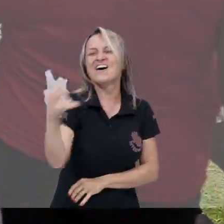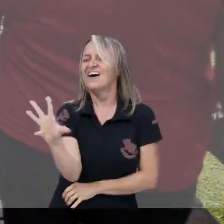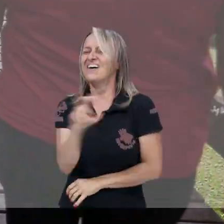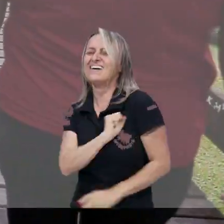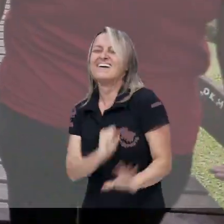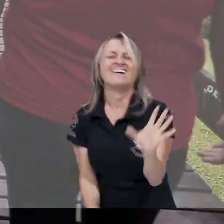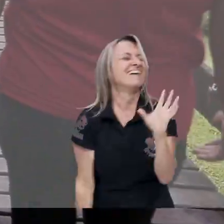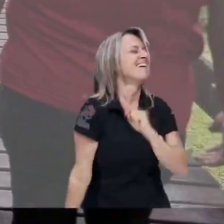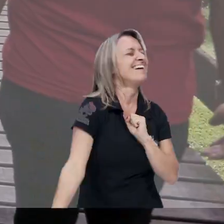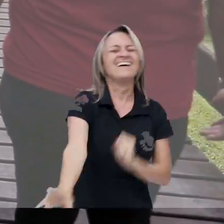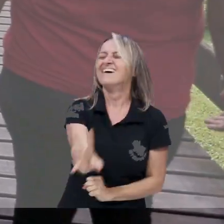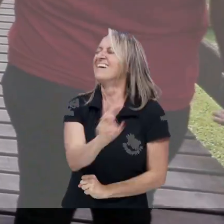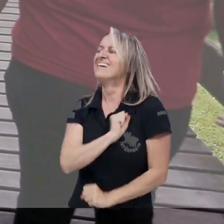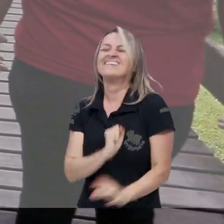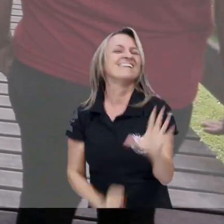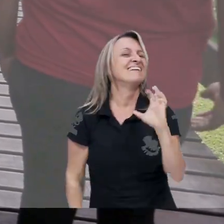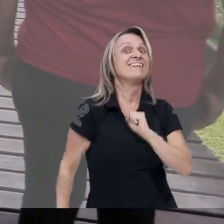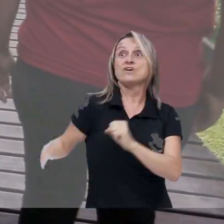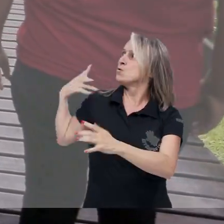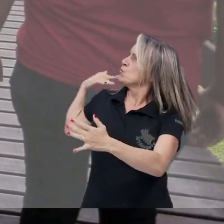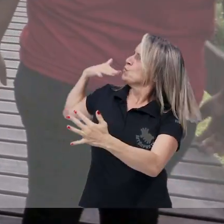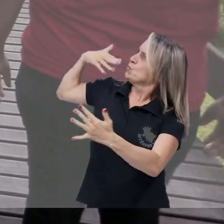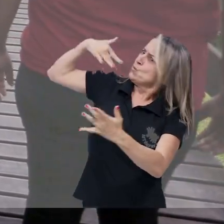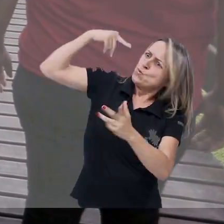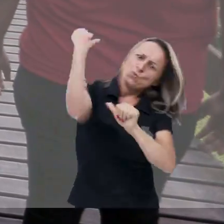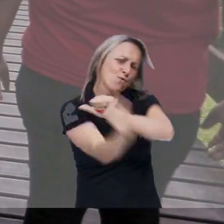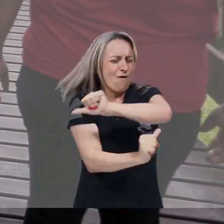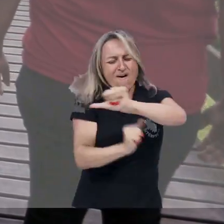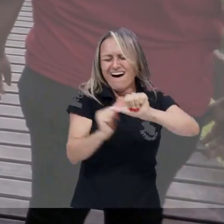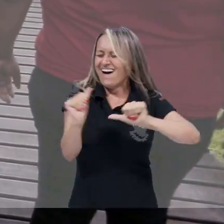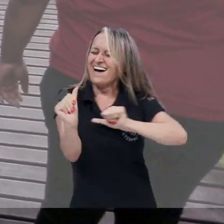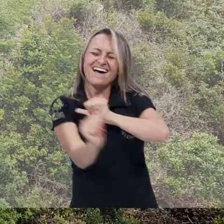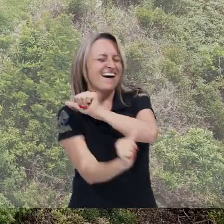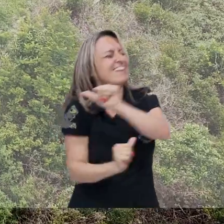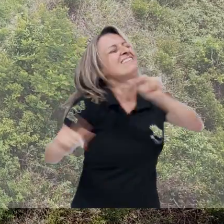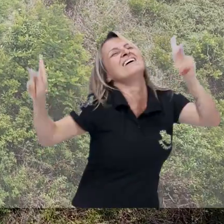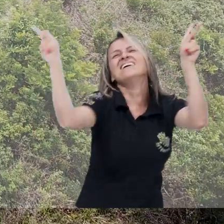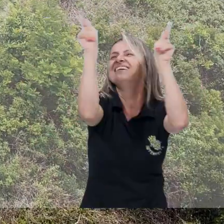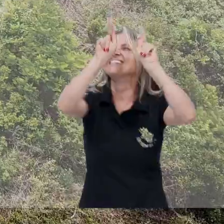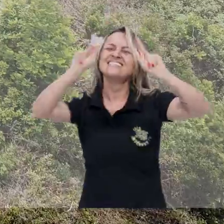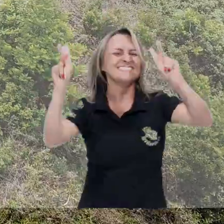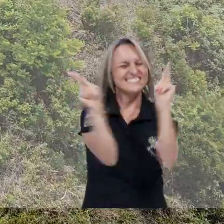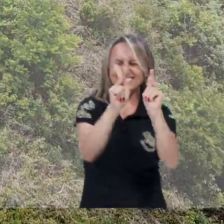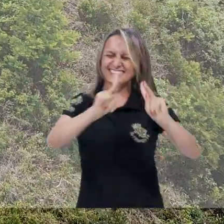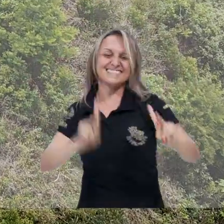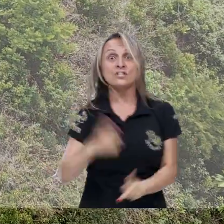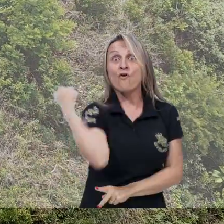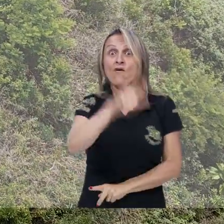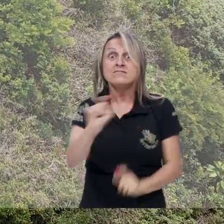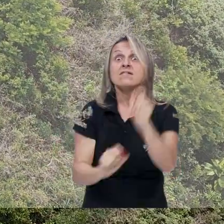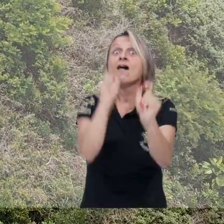amor Muda o que já se fez E a força da